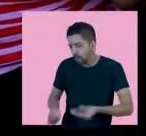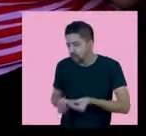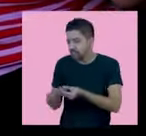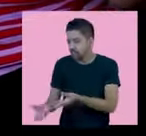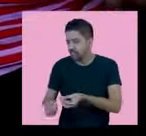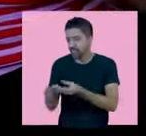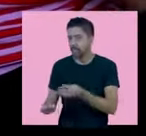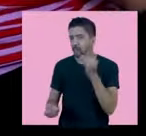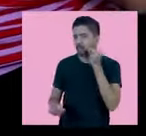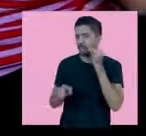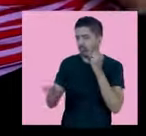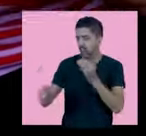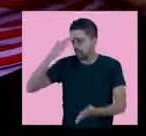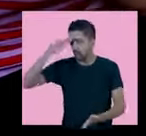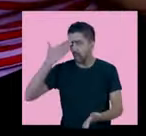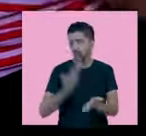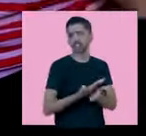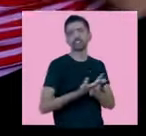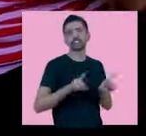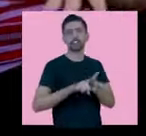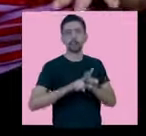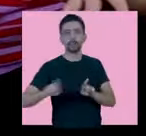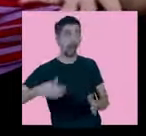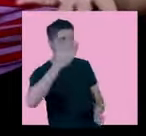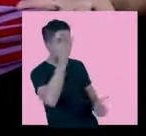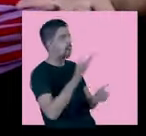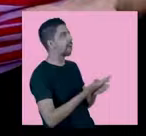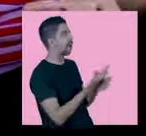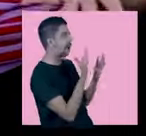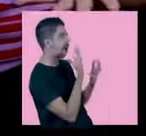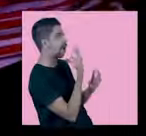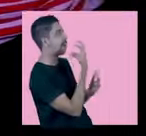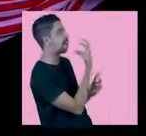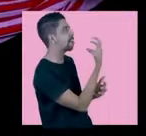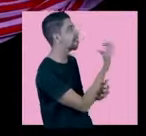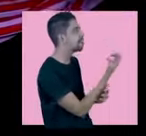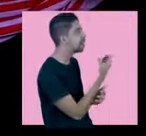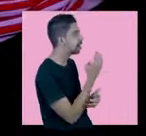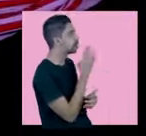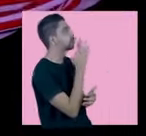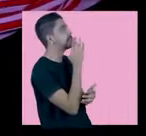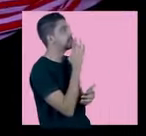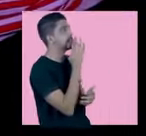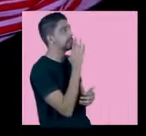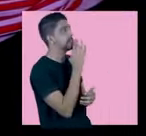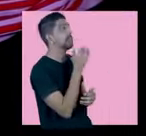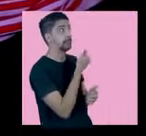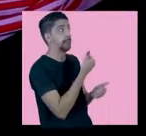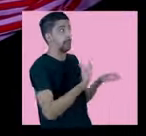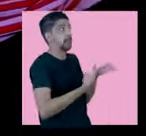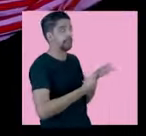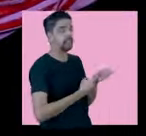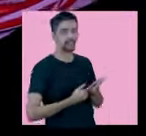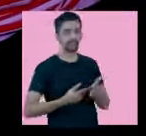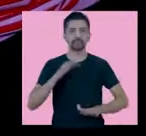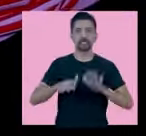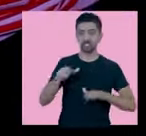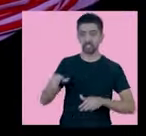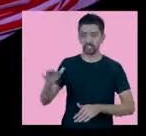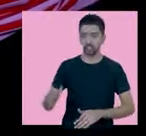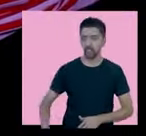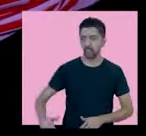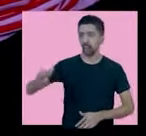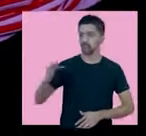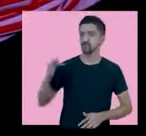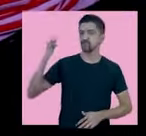recursos emocionais para ganhar confiança e o silêncio dessa criança. É muito comum, anos depois, adultos relatarem que sabiam que alguma